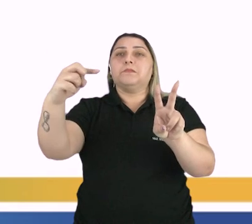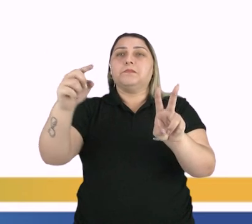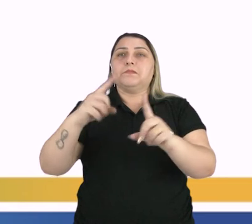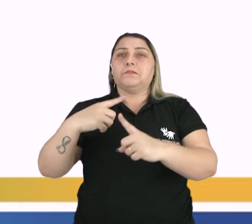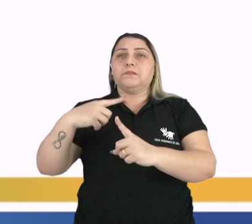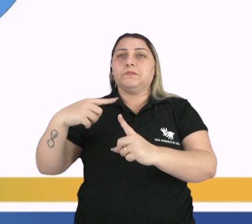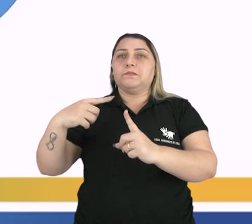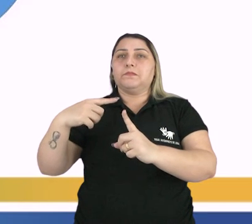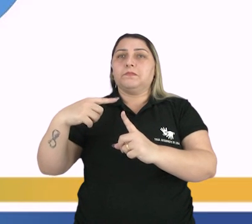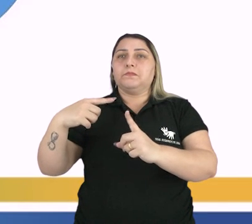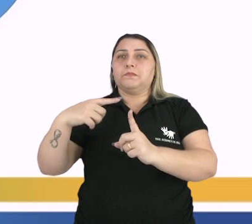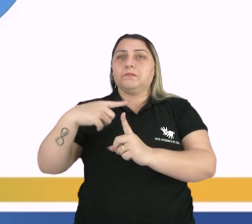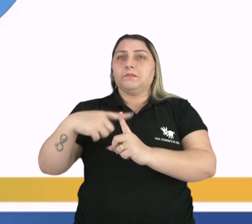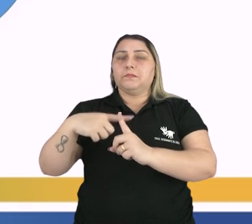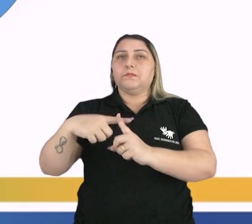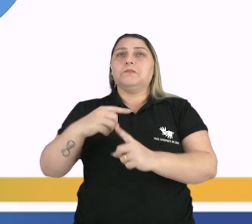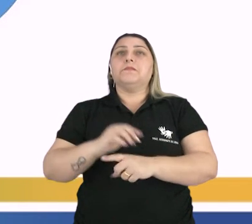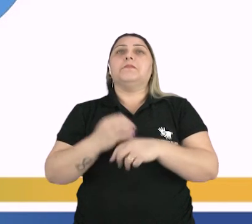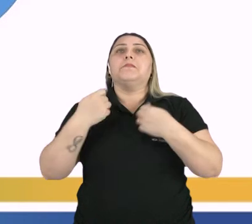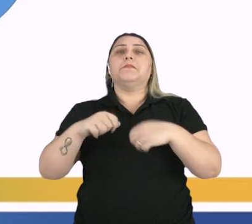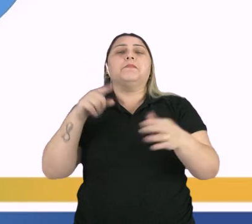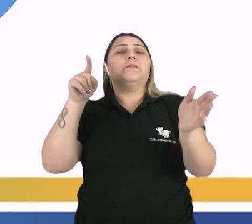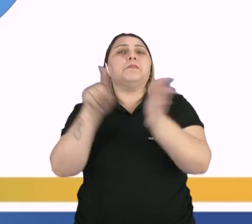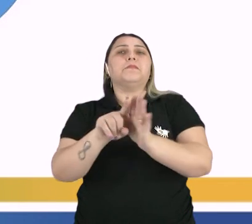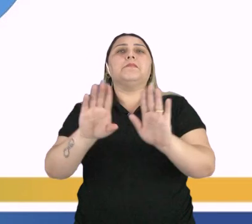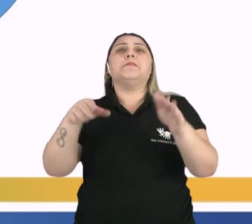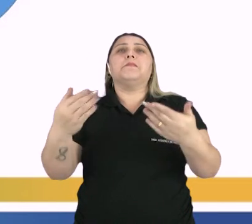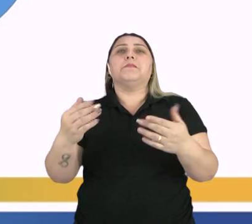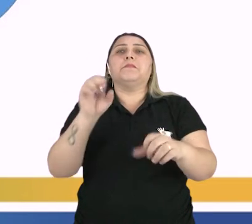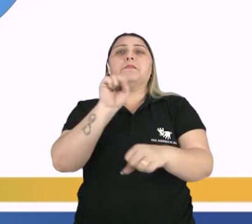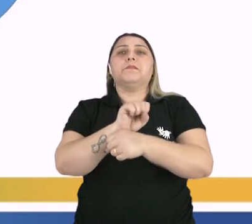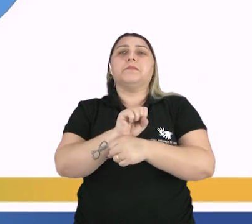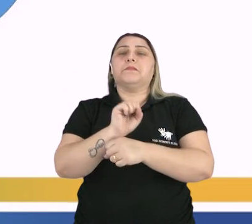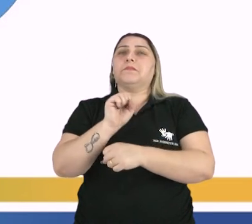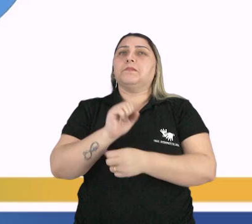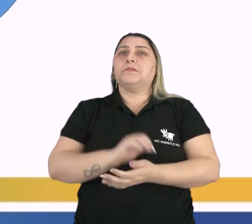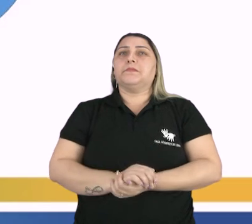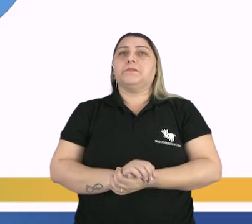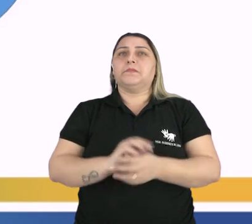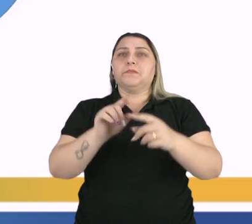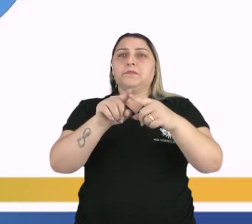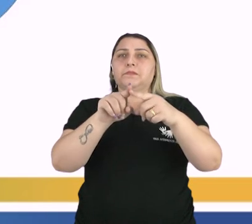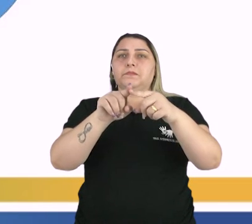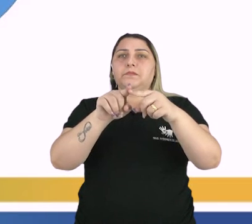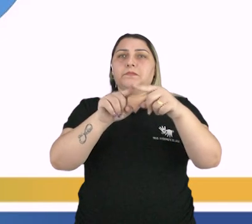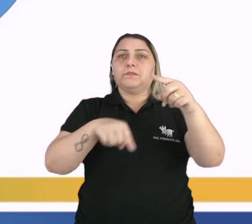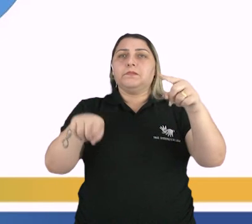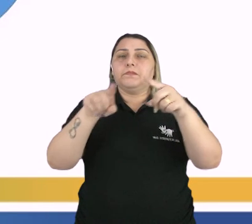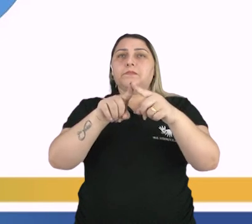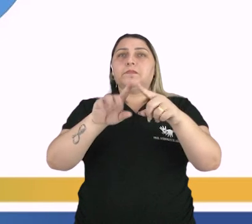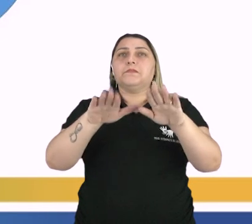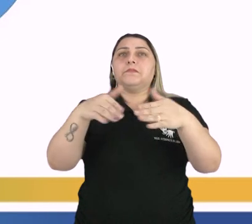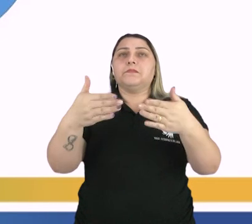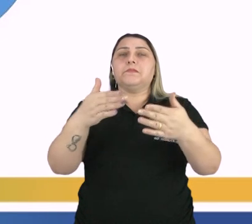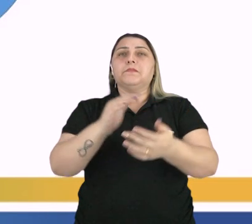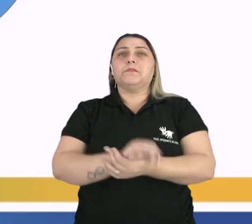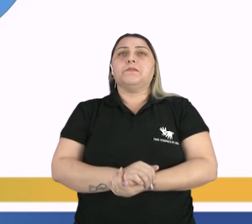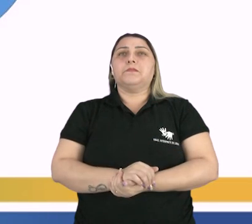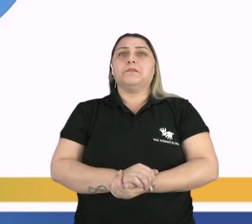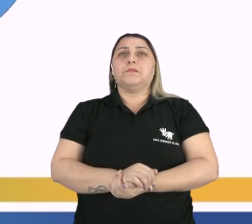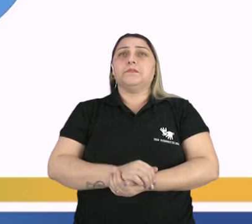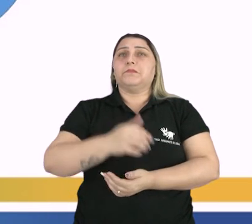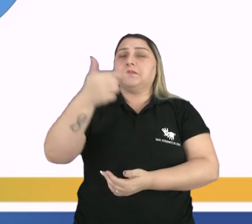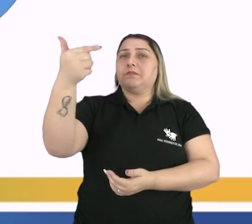negativo, e aí precisamos fazer aquela pergunta, né? Qual é o intervalo válido, né, na questão? Vimos que é